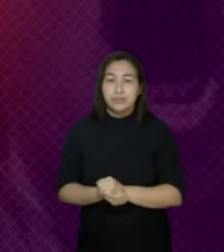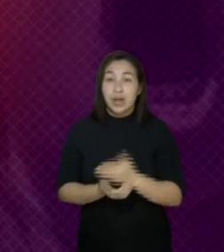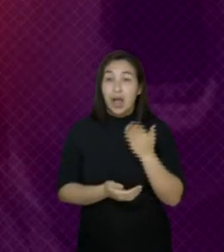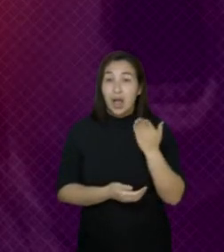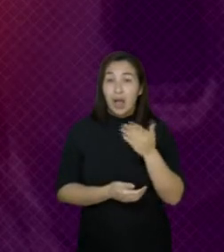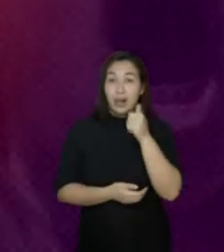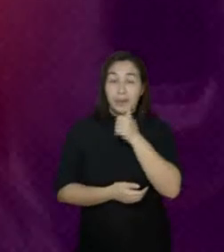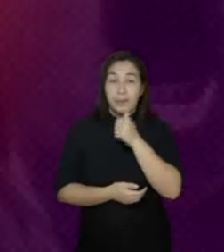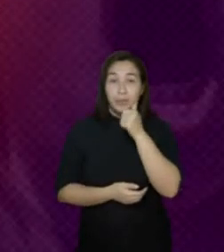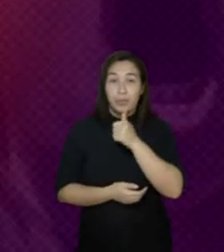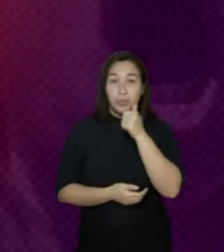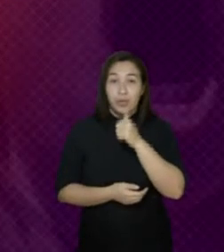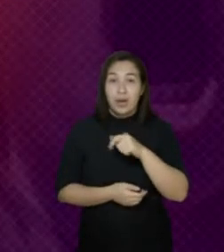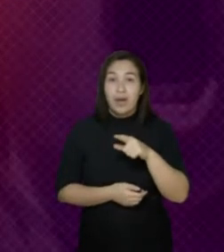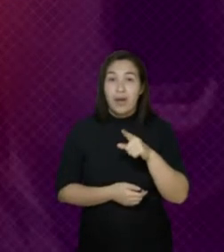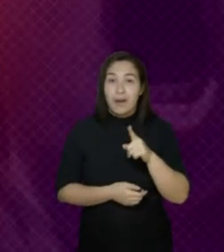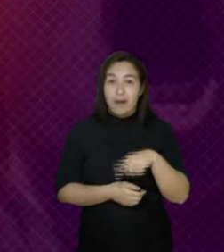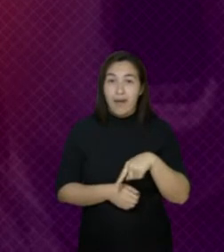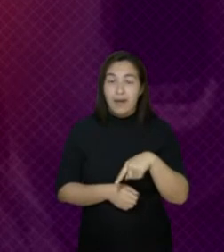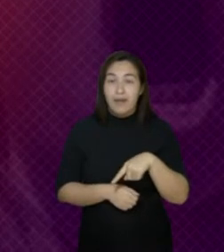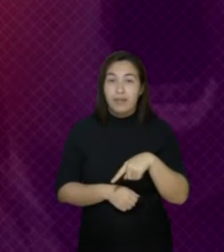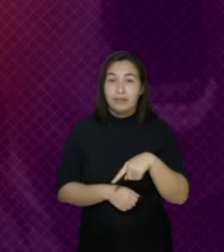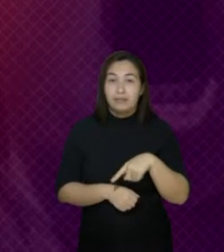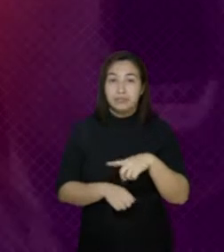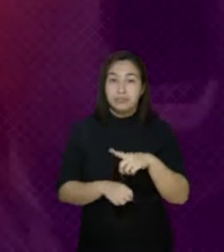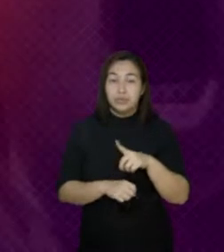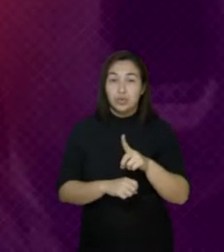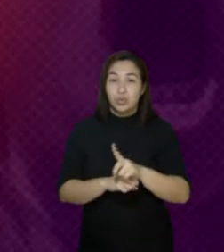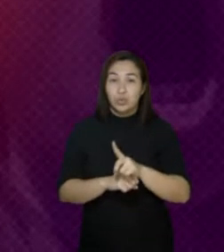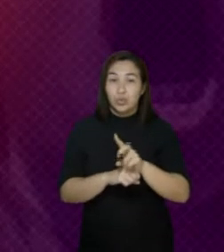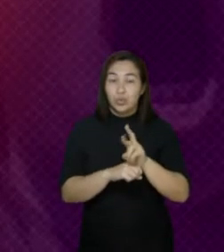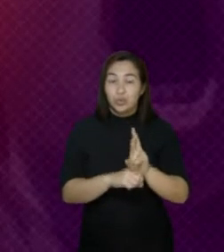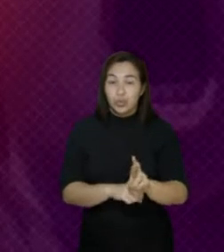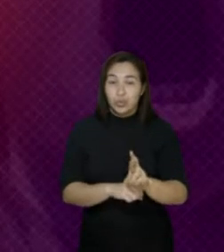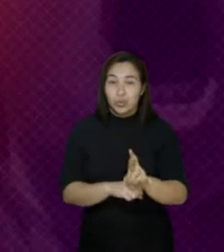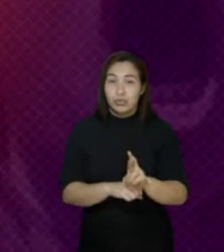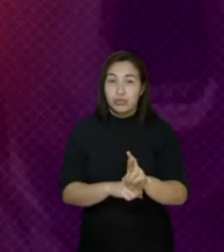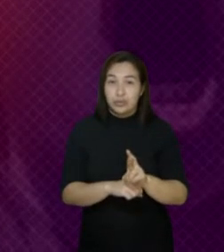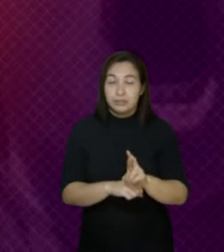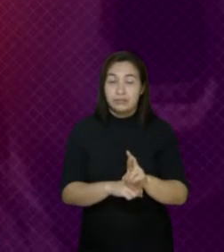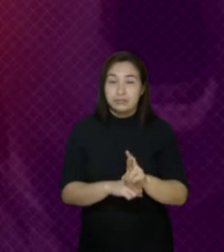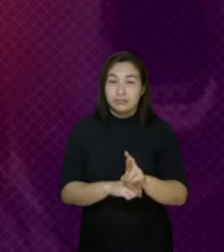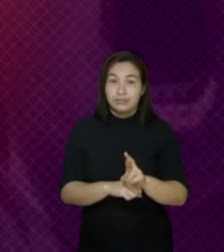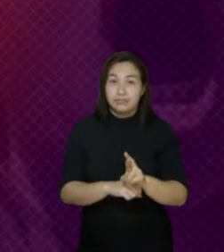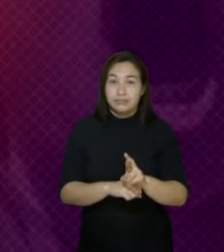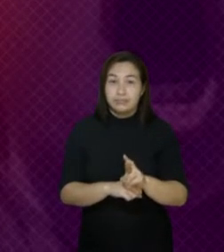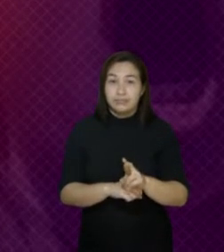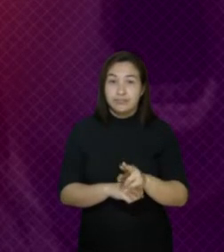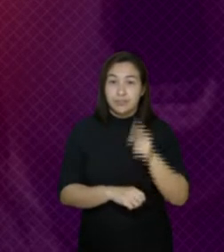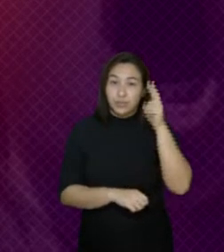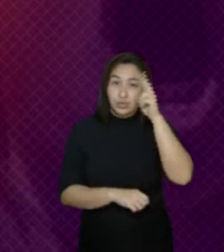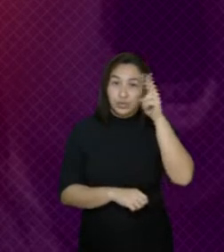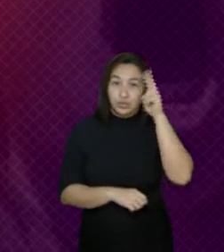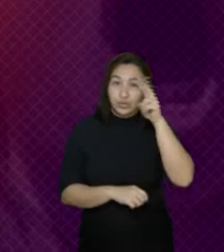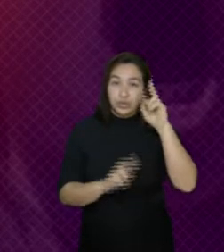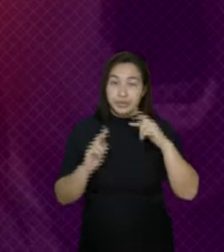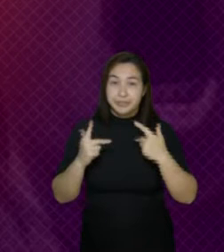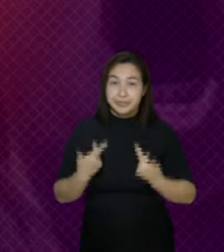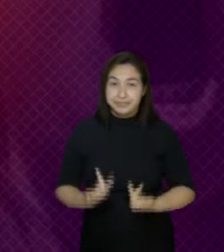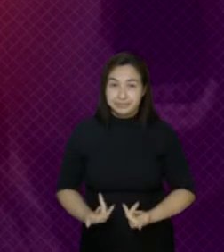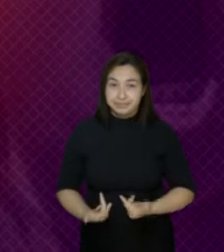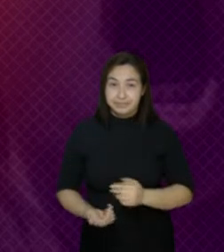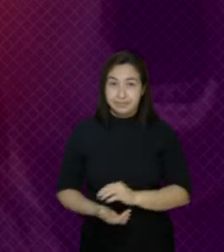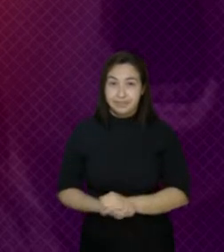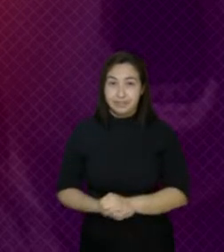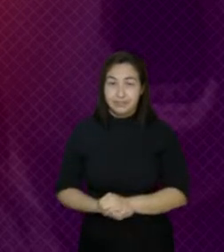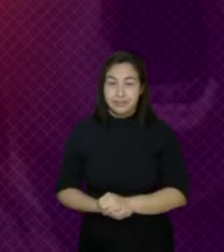aí é doutora em antropologia. Olha só que linda. Doutora em antropologia, esta professora tuitou, depois do